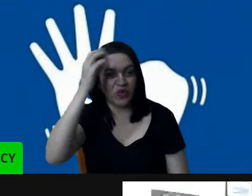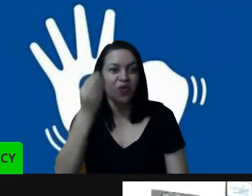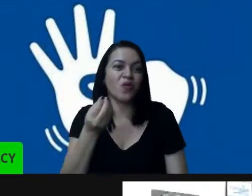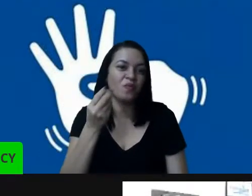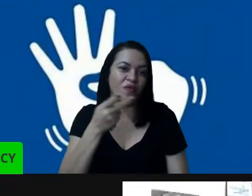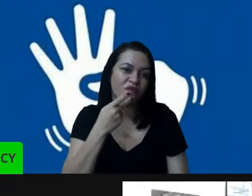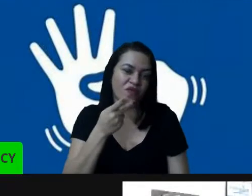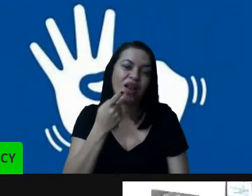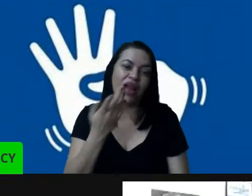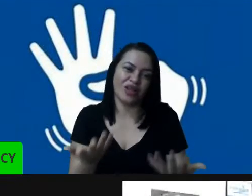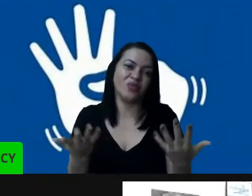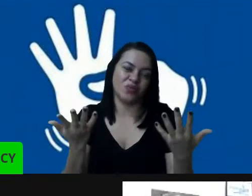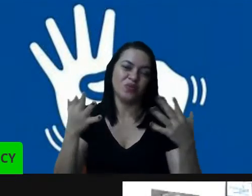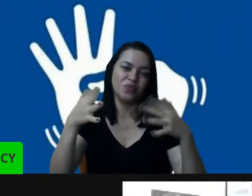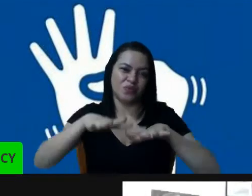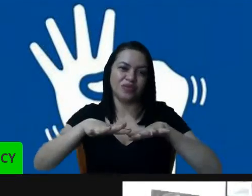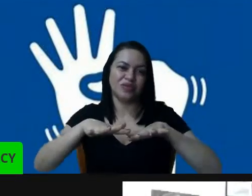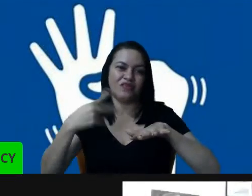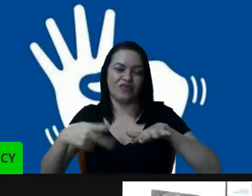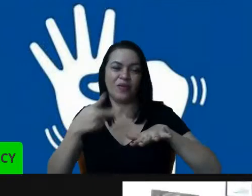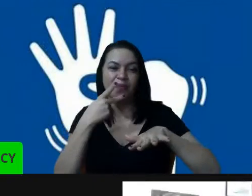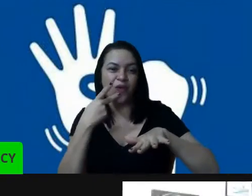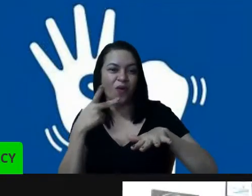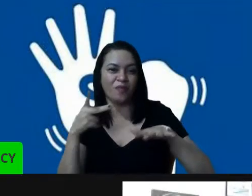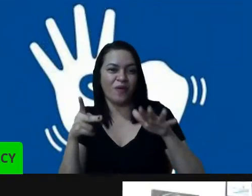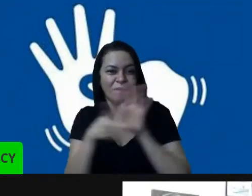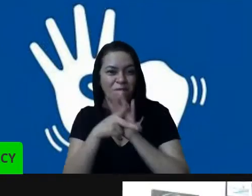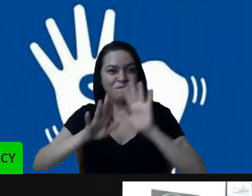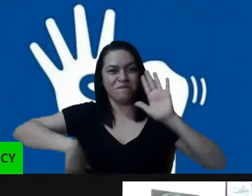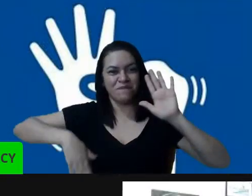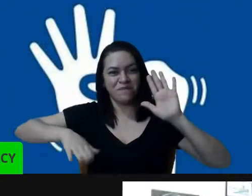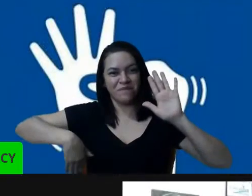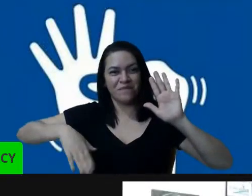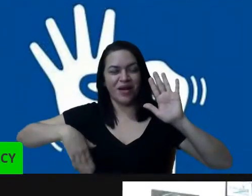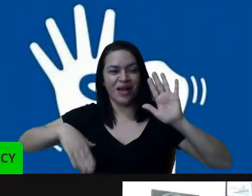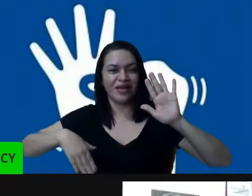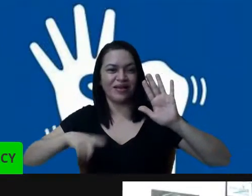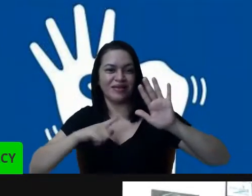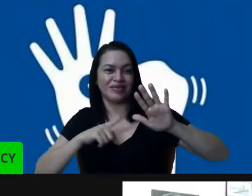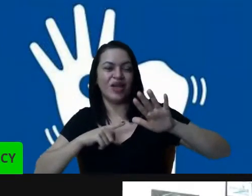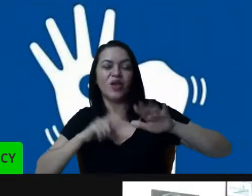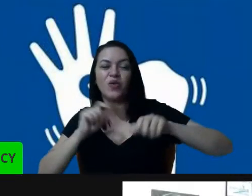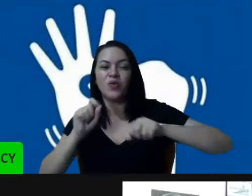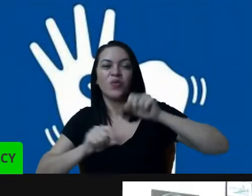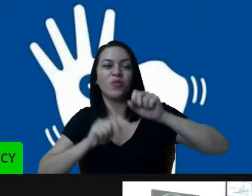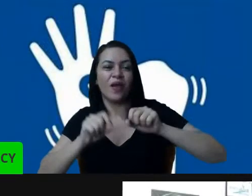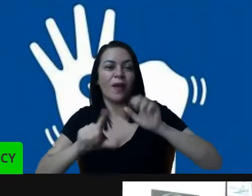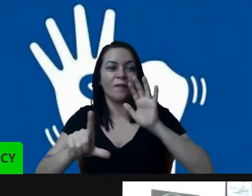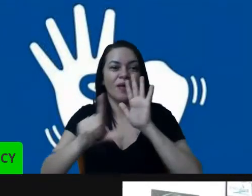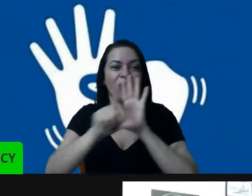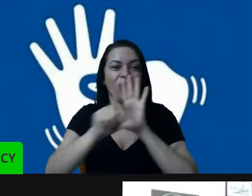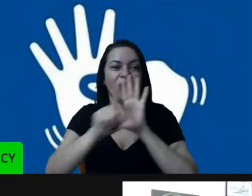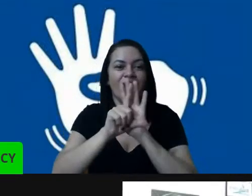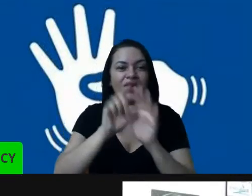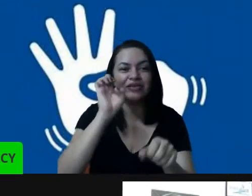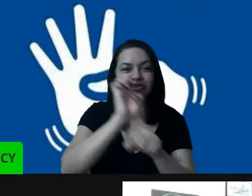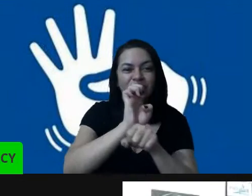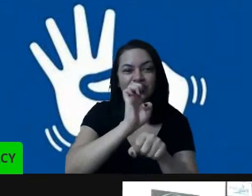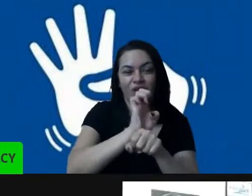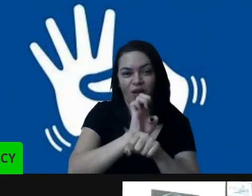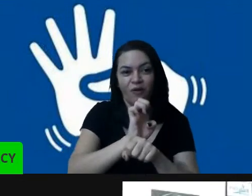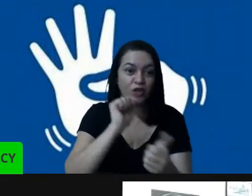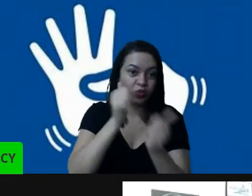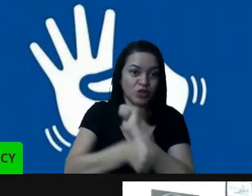Inclusive Praia, que é um projeto que é patrocinado pela Lei Estadual de Incentivo ao Esporte e Lazer, e que está